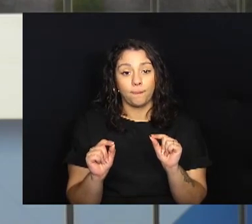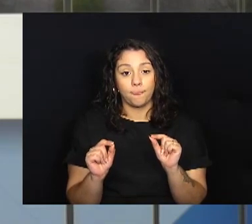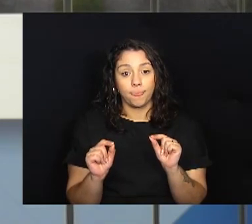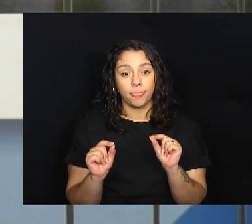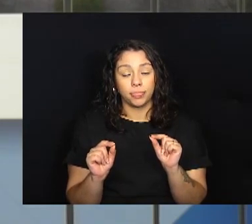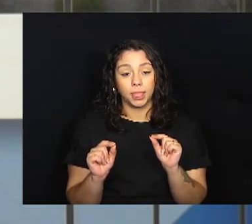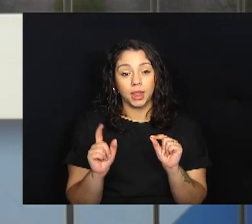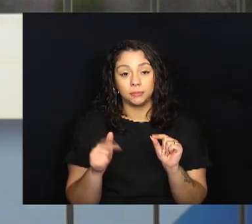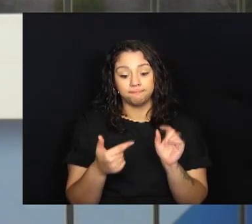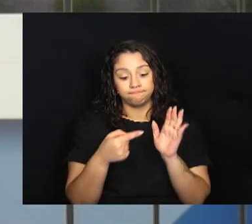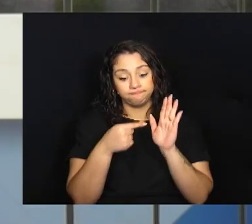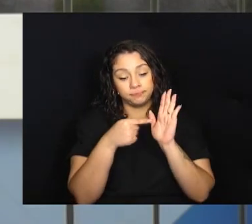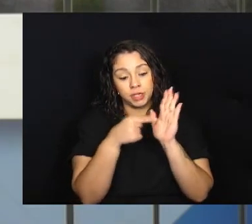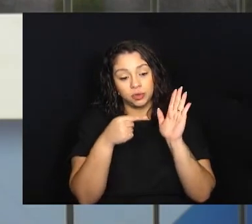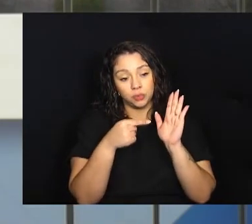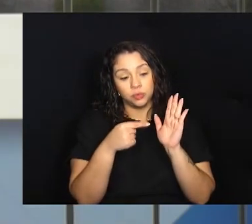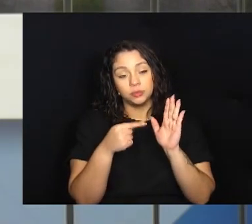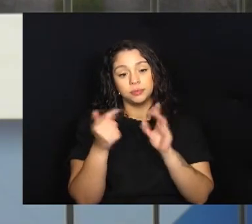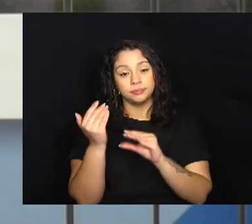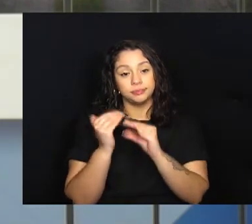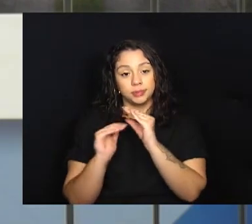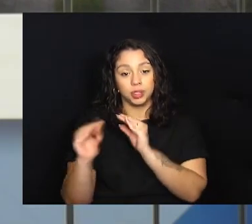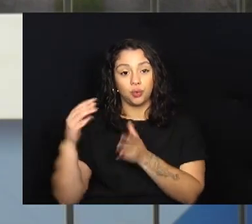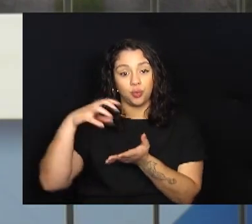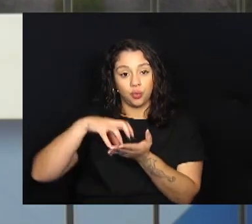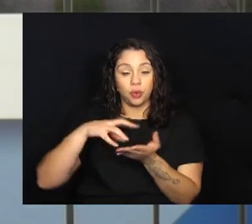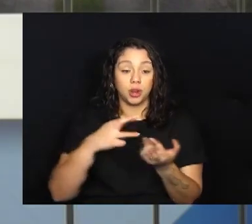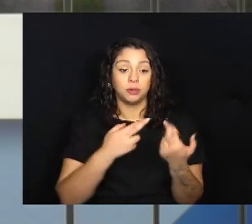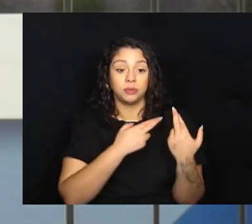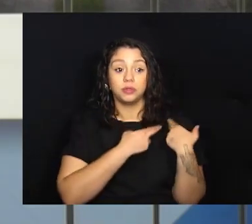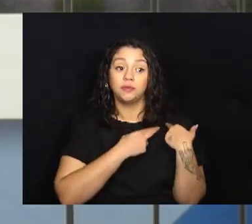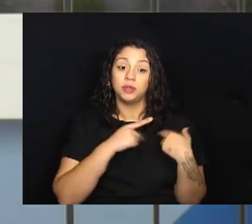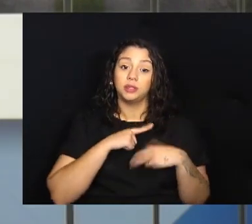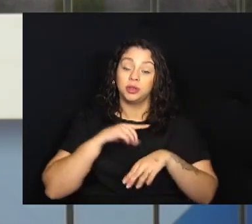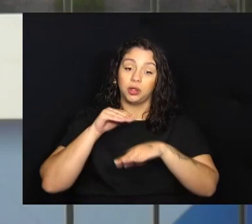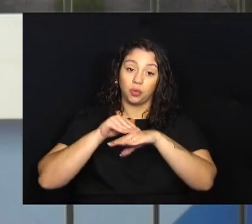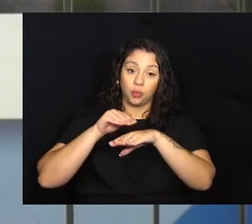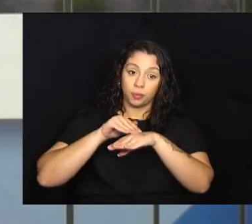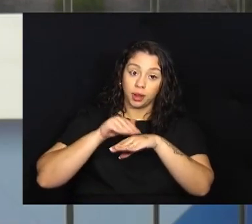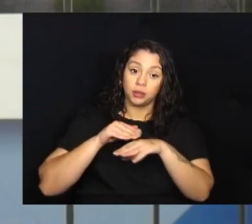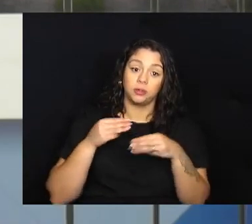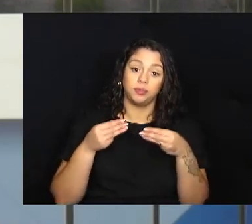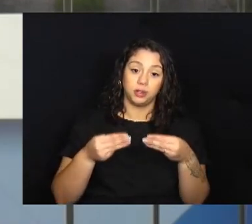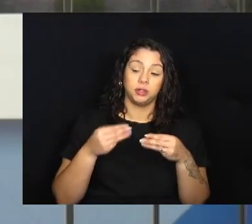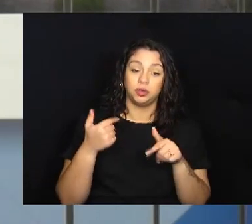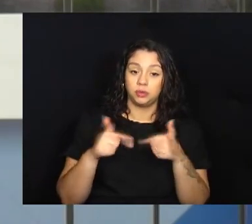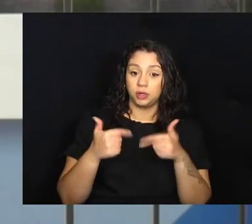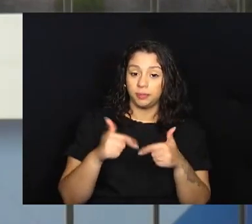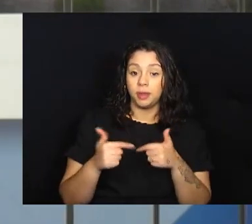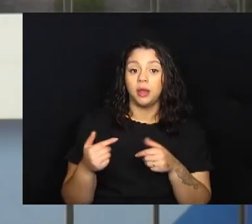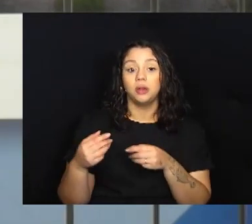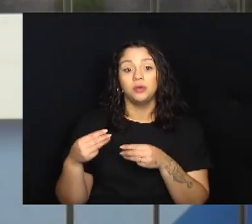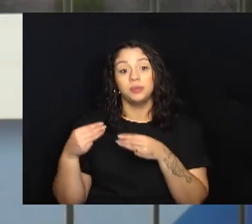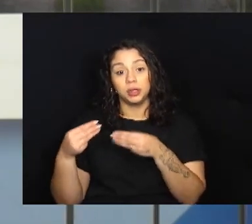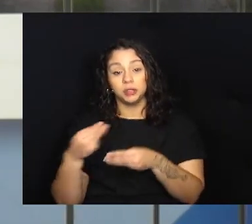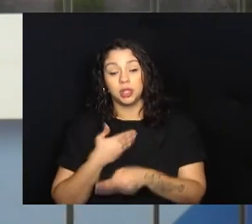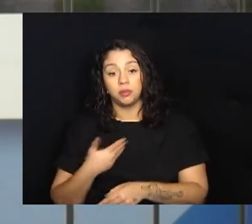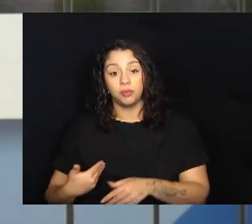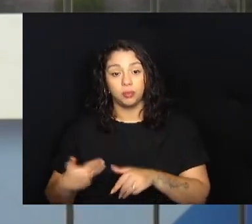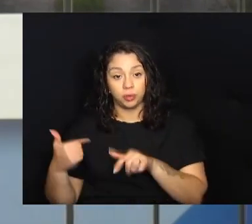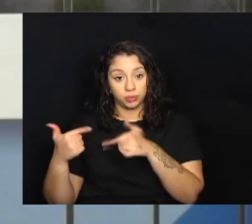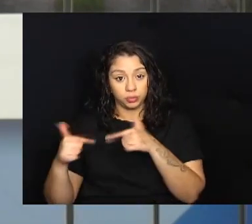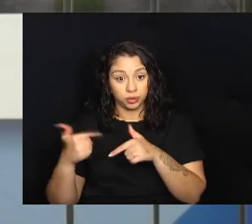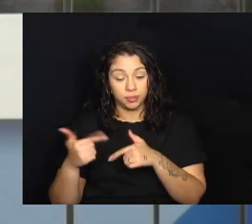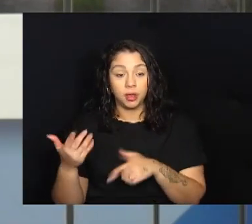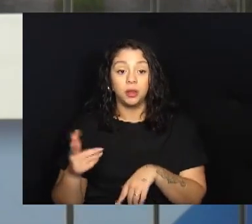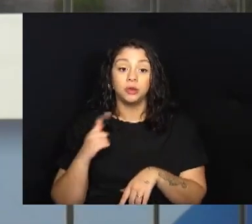encaminhar essas denúncias para os órgãos responsáveis e cobrar. Né? Então, o Ministério do Trabalho, o Ministério Público do Trabalho. Então, nós temos dialogado